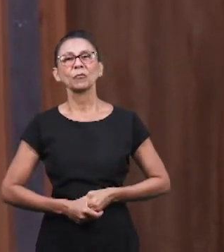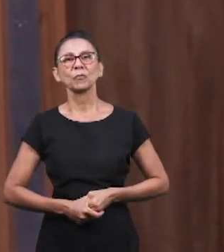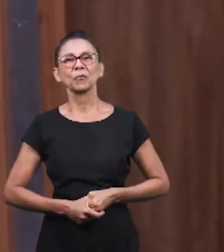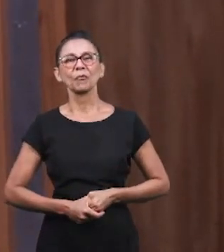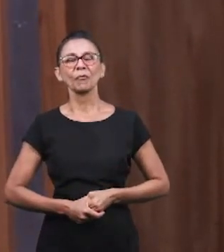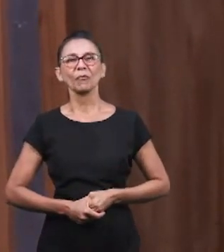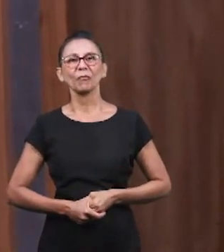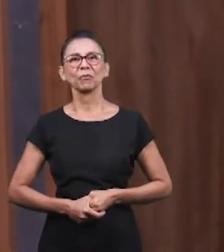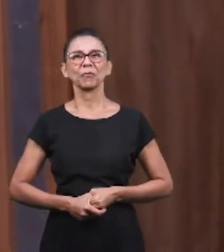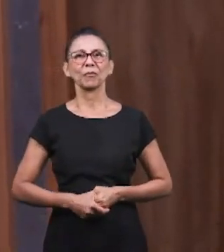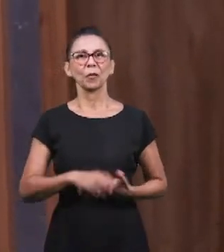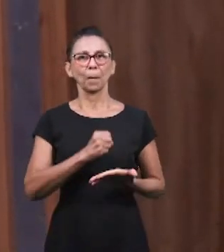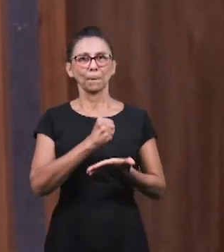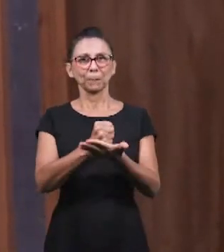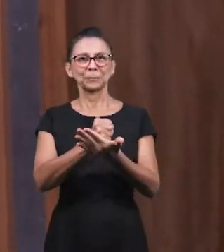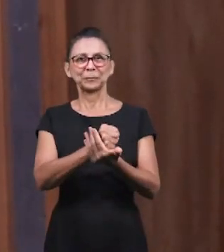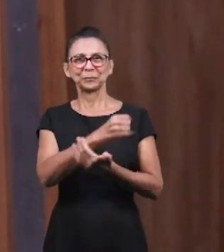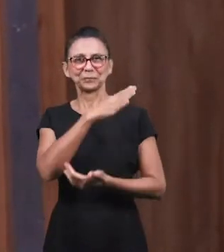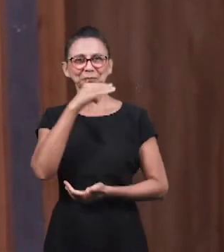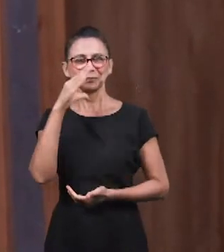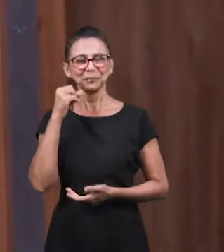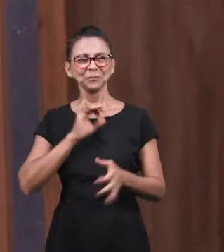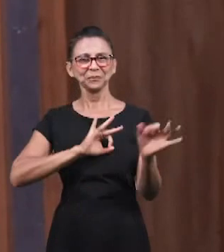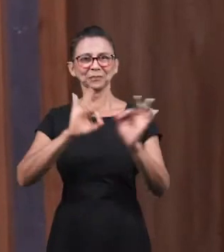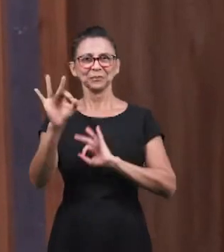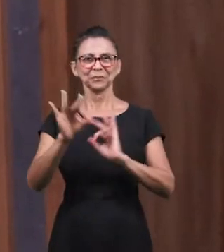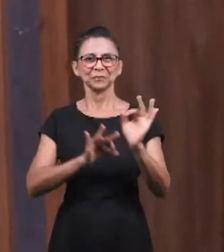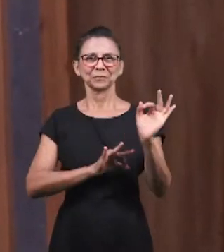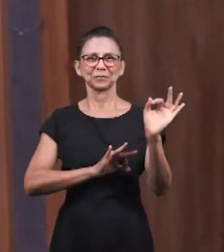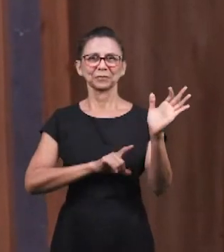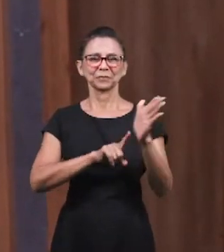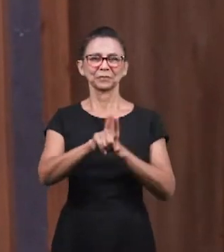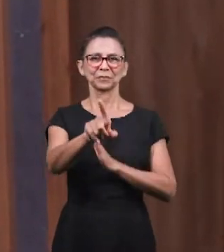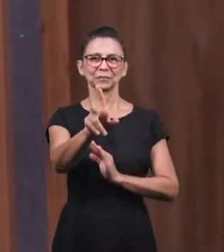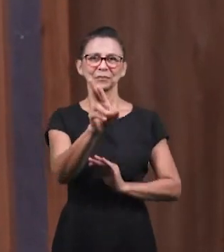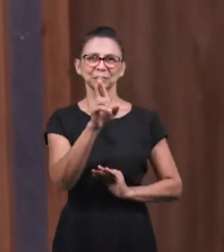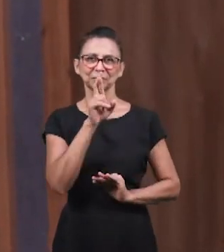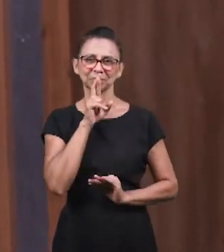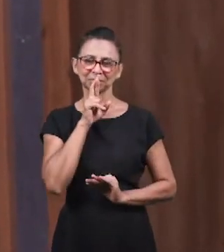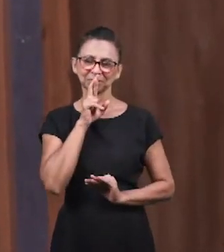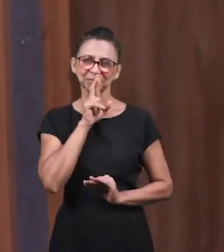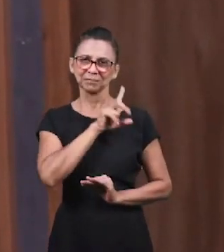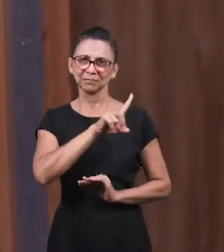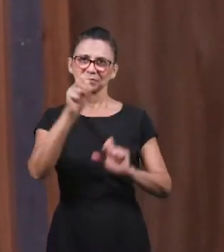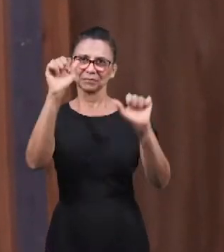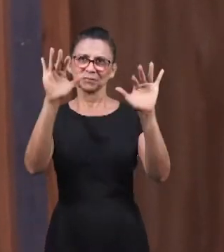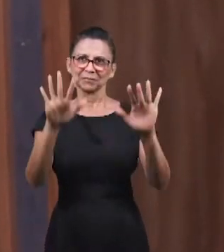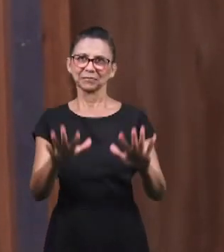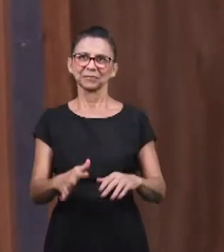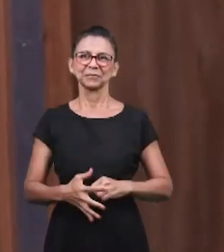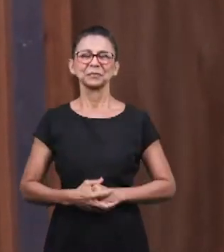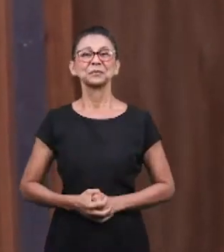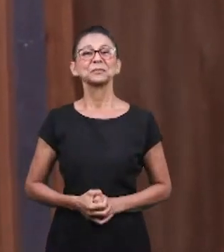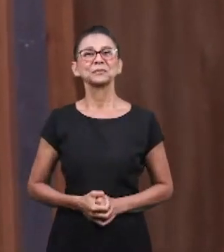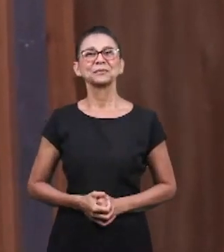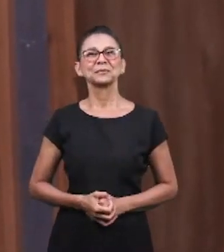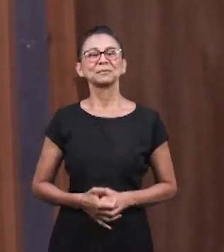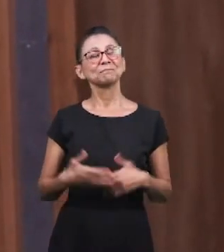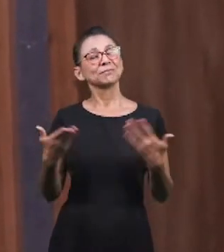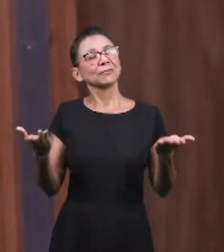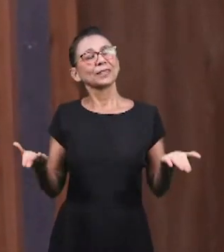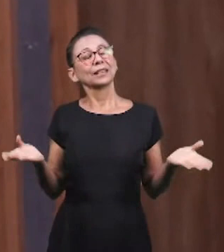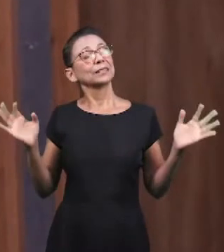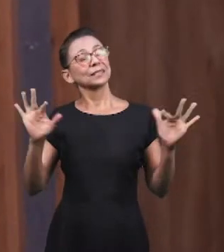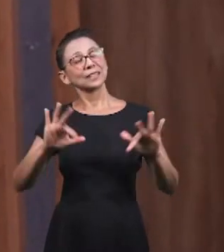fizeram aí com os adolescentes, para preparar as perguntas para a Escola Bíblica Dominical. Deus a todos abençoe, glória a Deus. Irmãos,